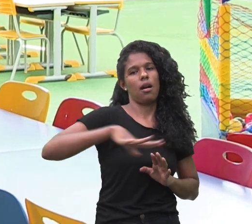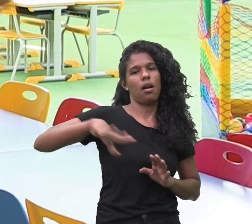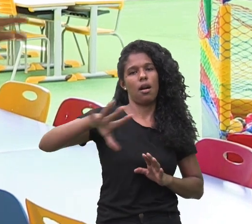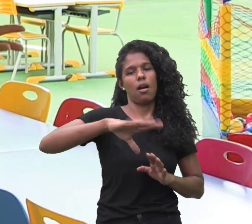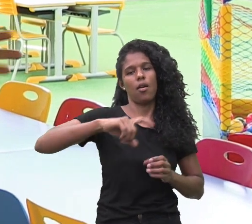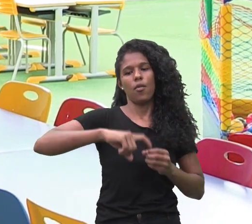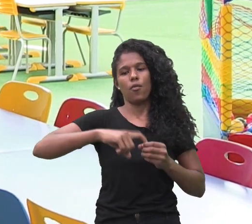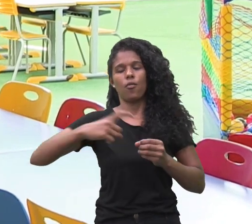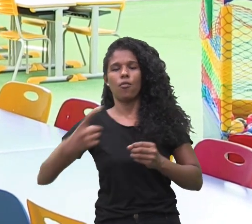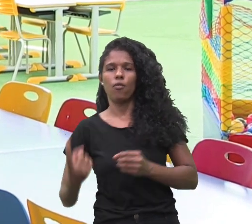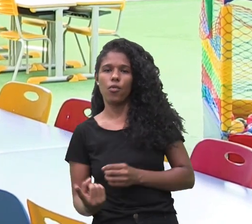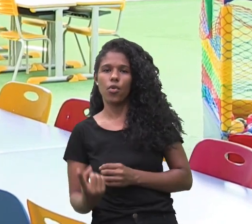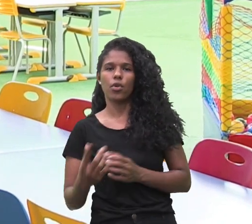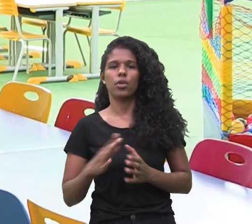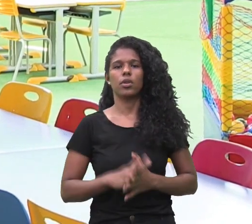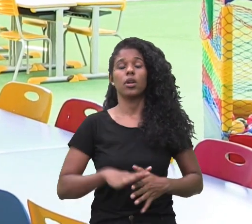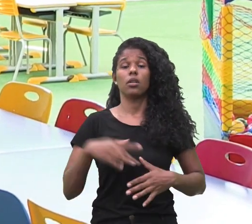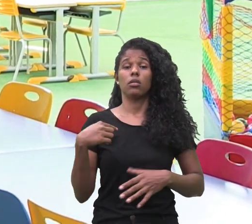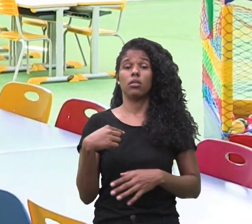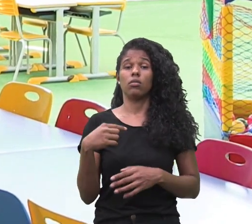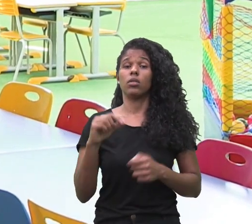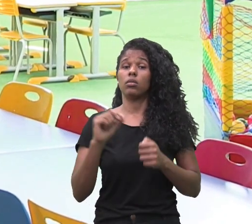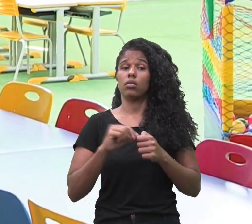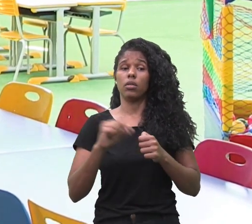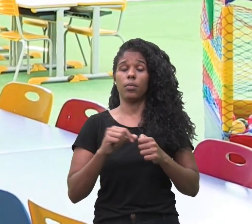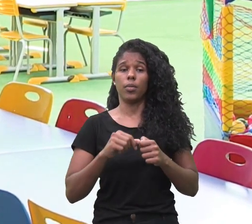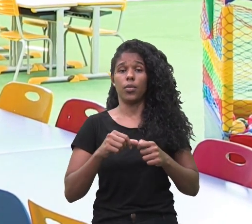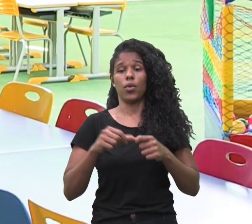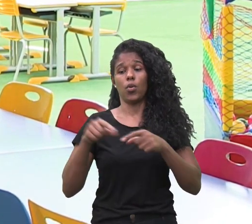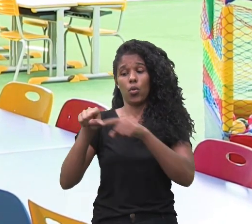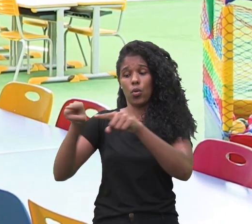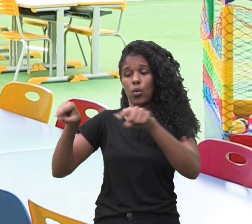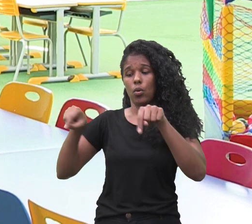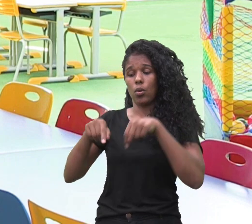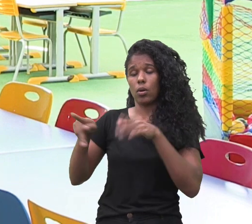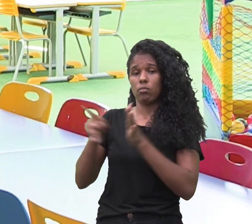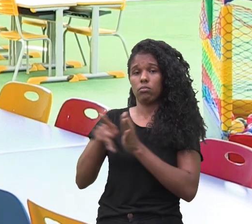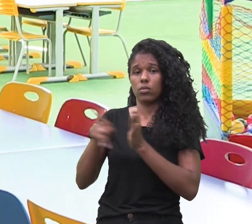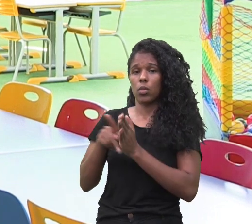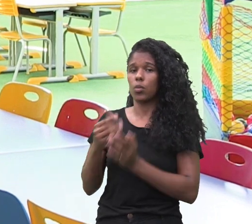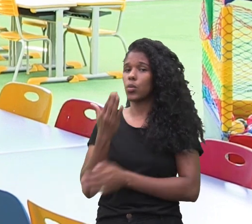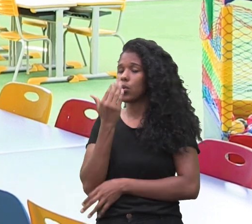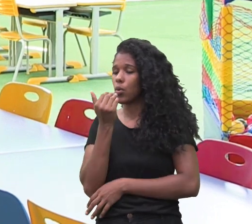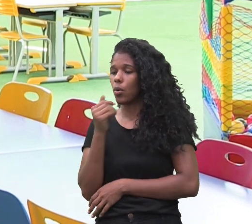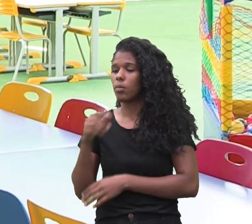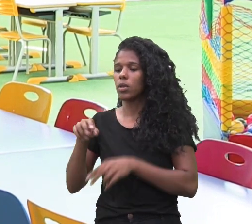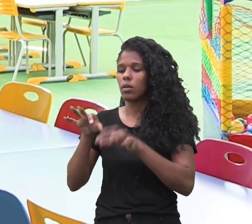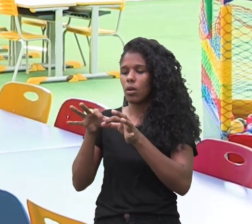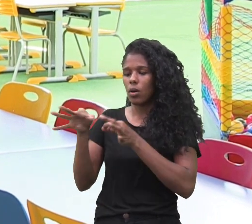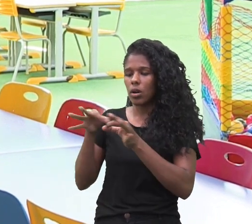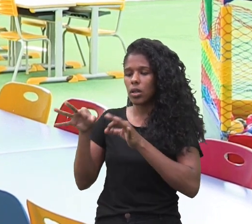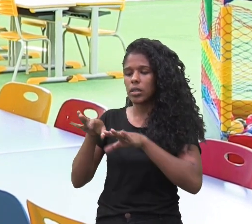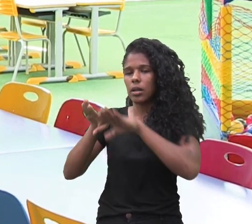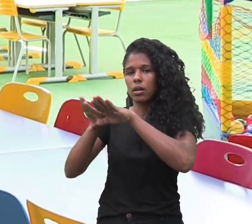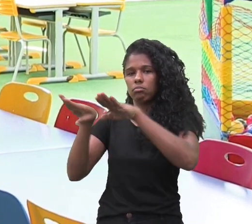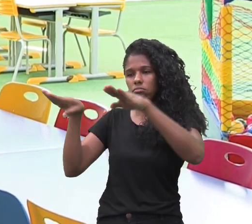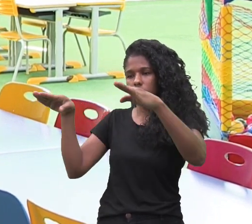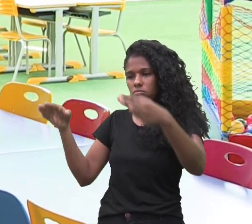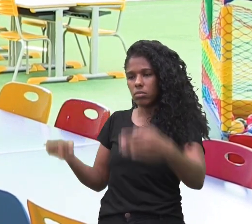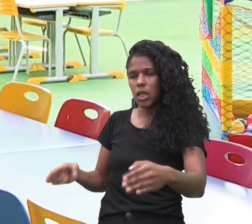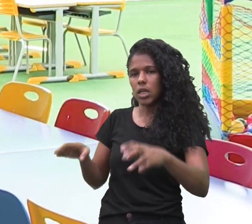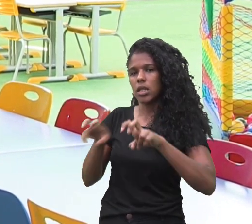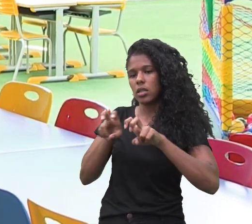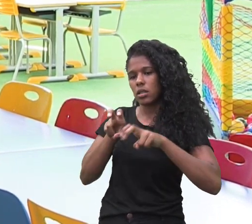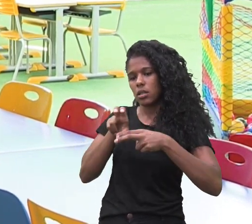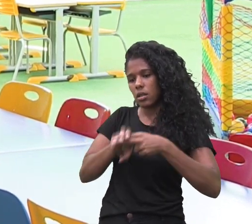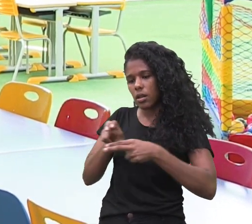foram feito, né, nosso refeitório com apoio do nosso secretário Prata, com as mesas e cadeiras, criamos espaço de